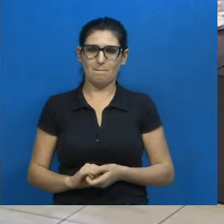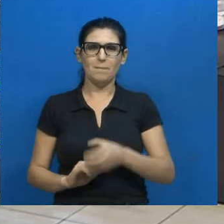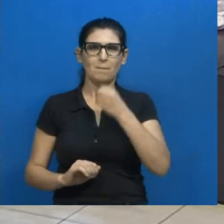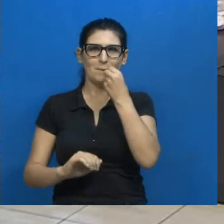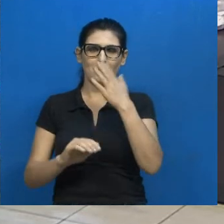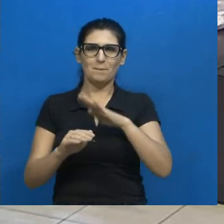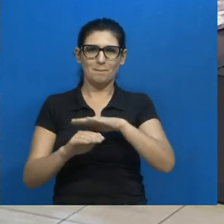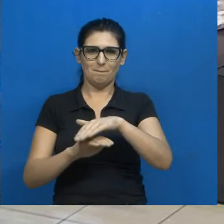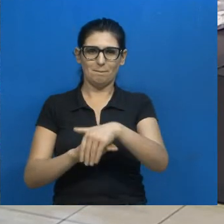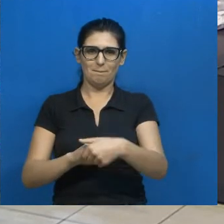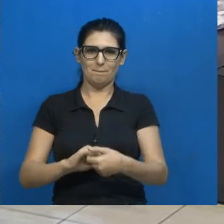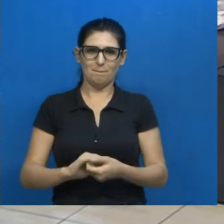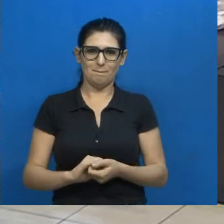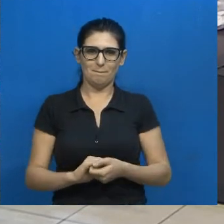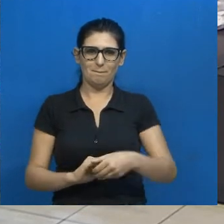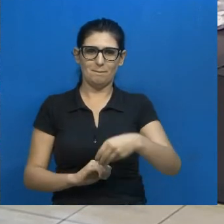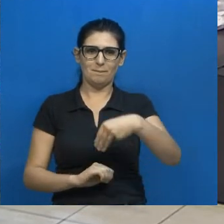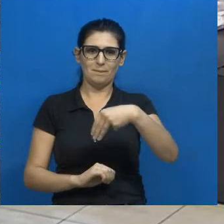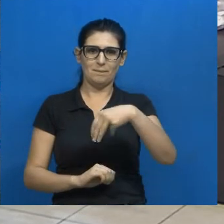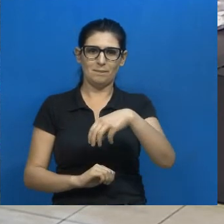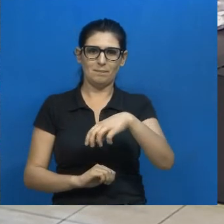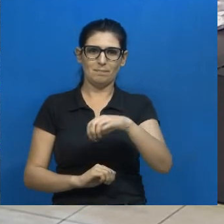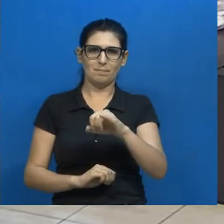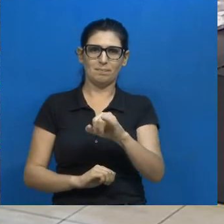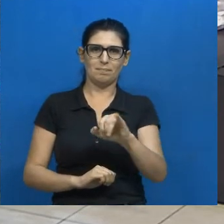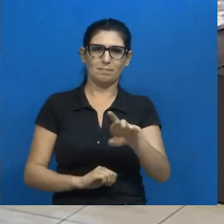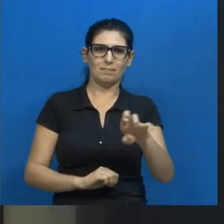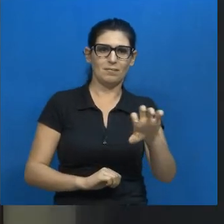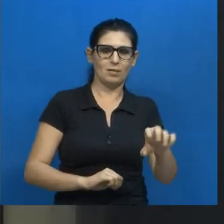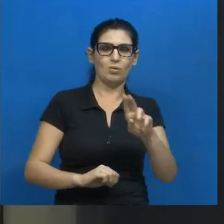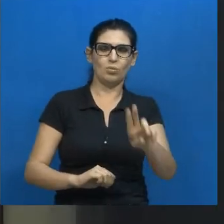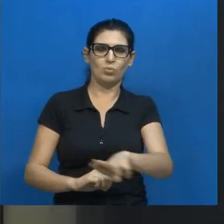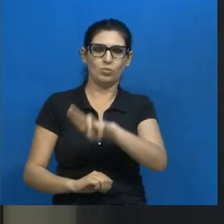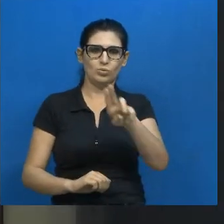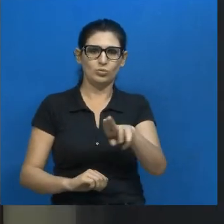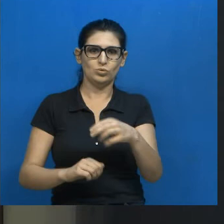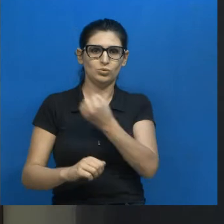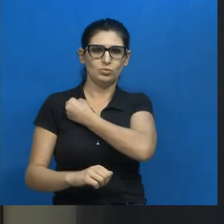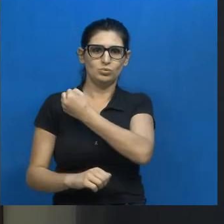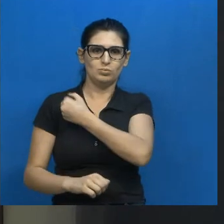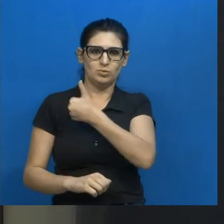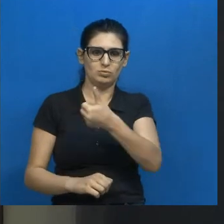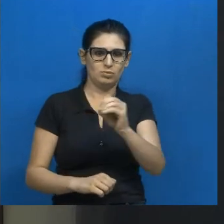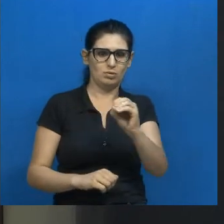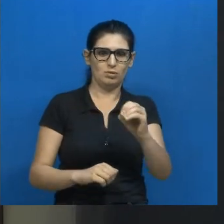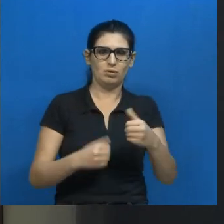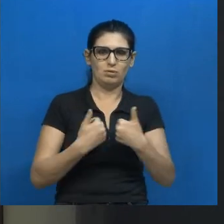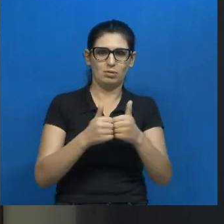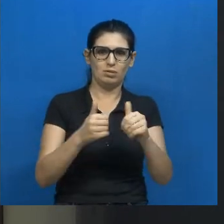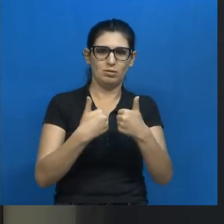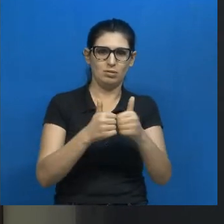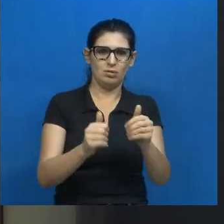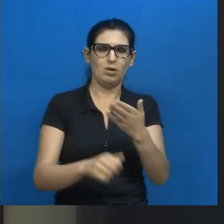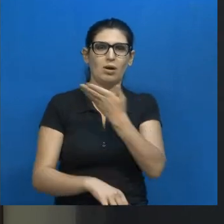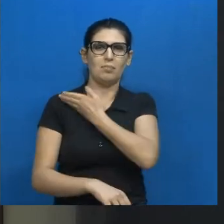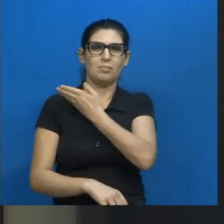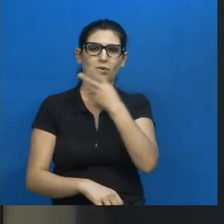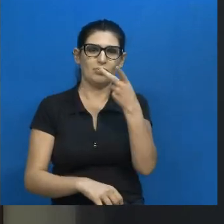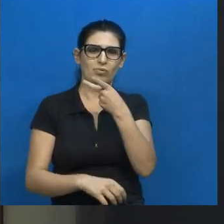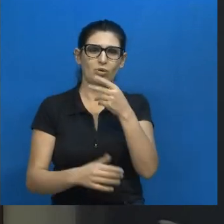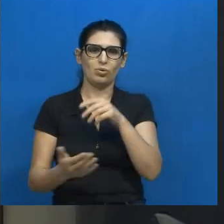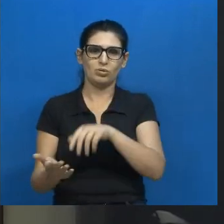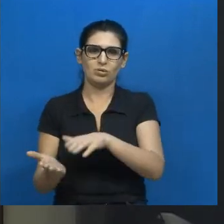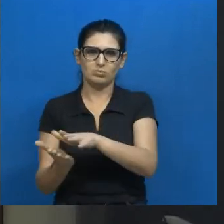Boa noite. Eu sou usuária do Circular 10, que o colega ali falou que houve um estudo.